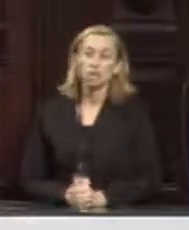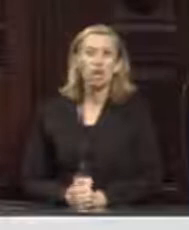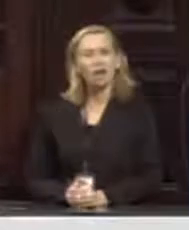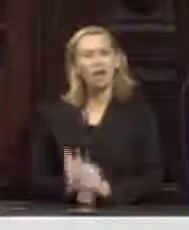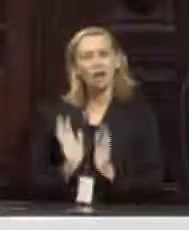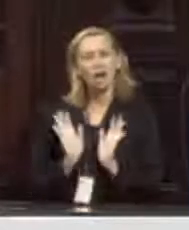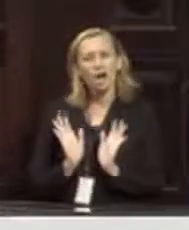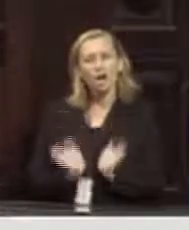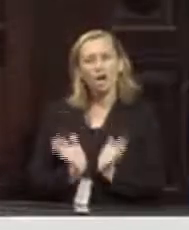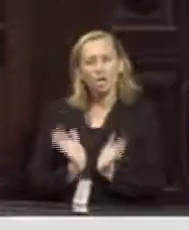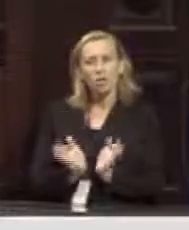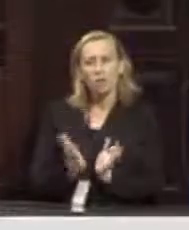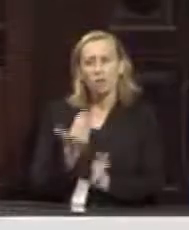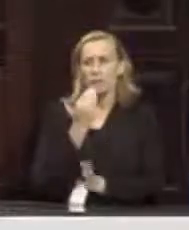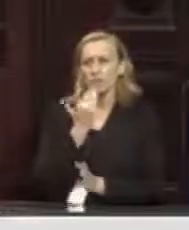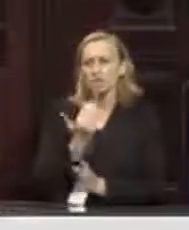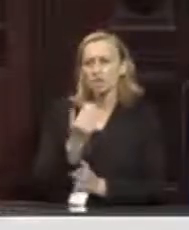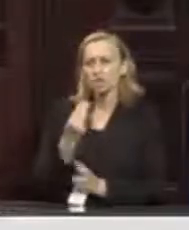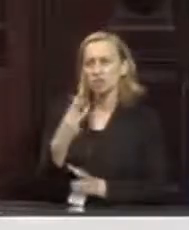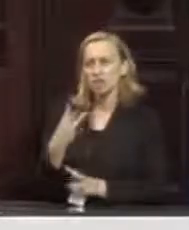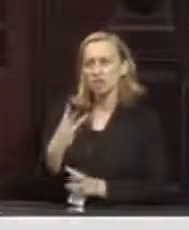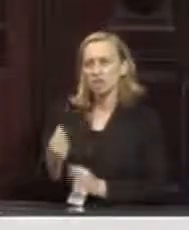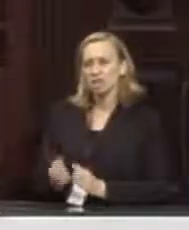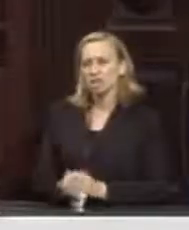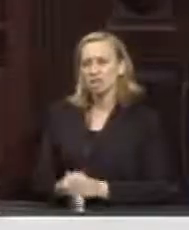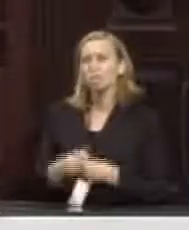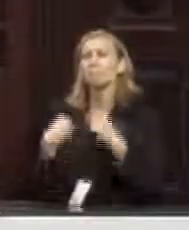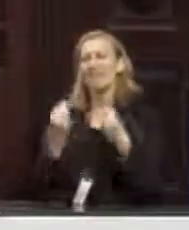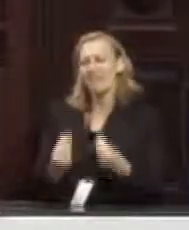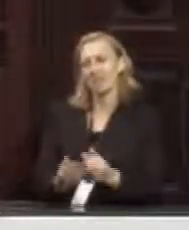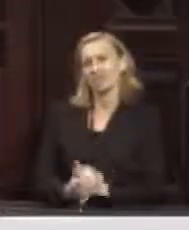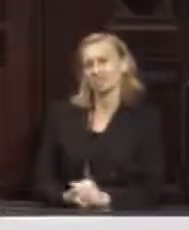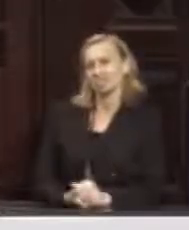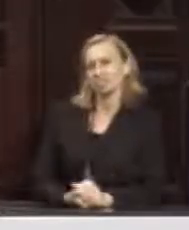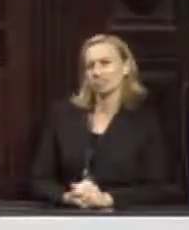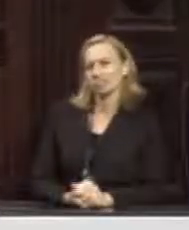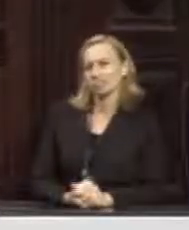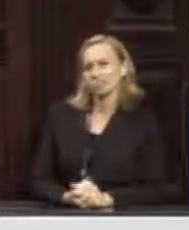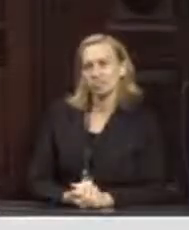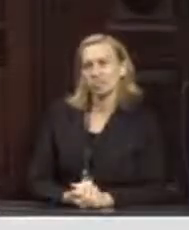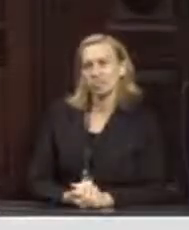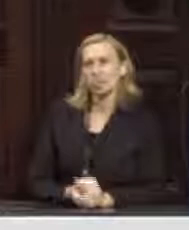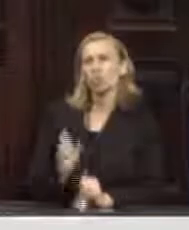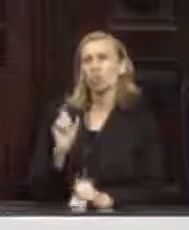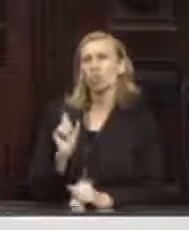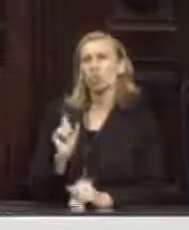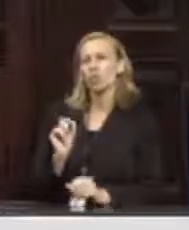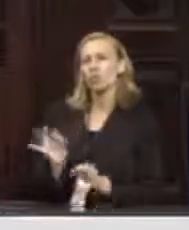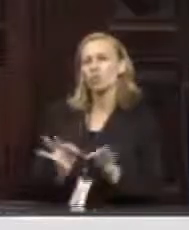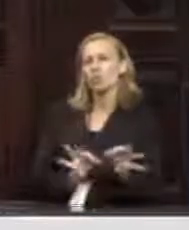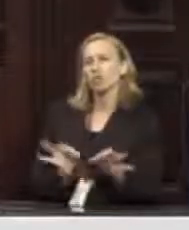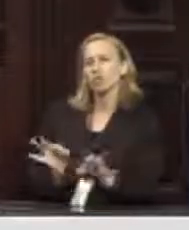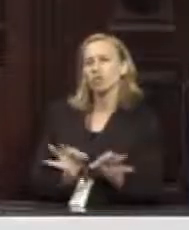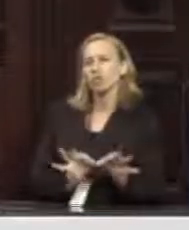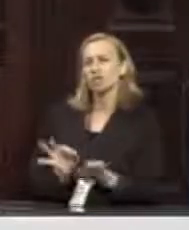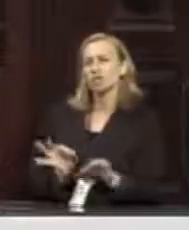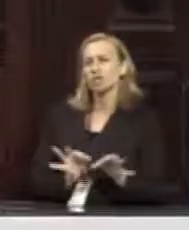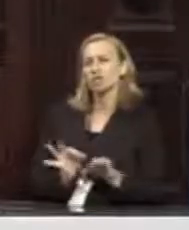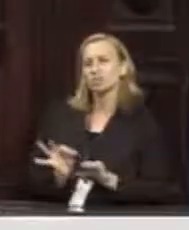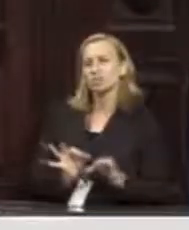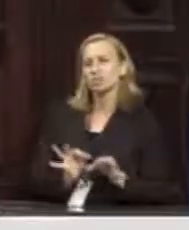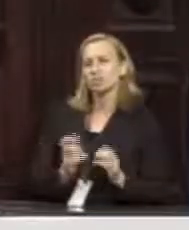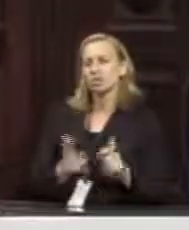Agora está se pedindo 3,5 bilhões, baseado em quê? Em que projetos? Em que ações? Em